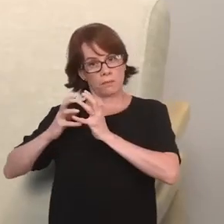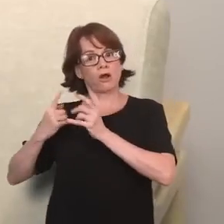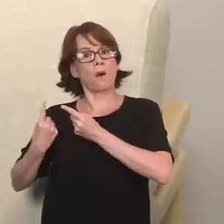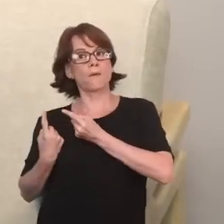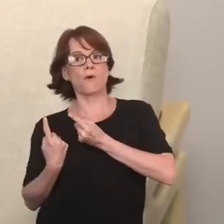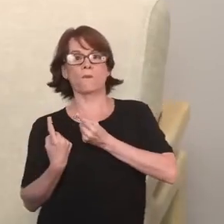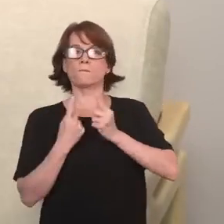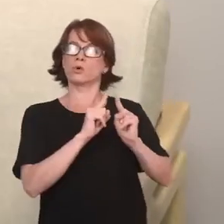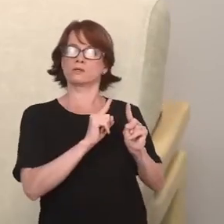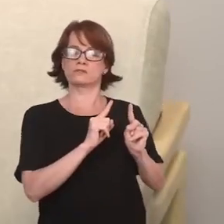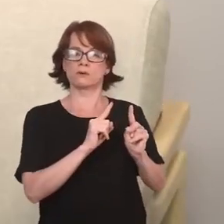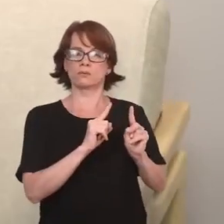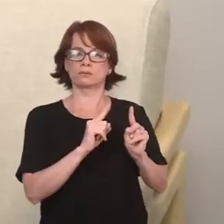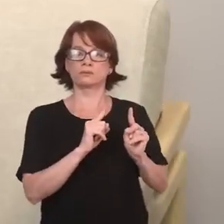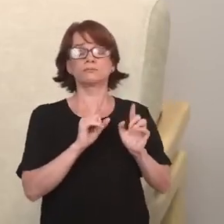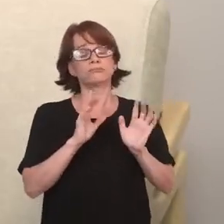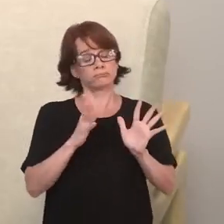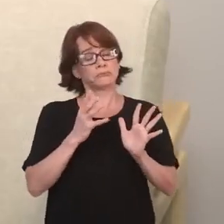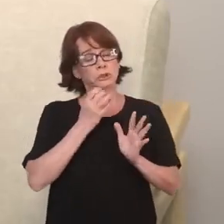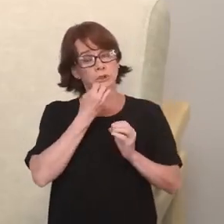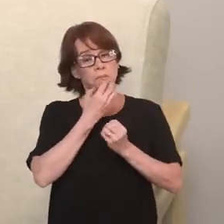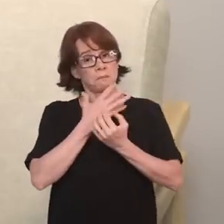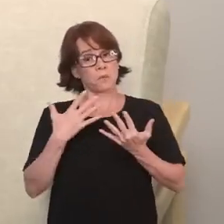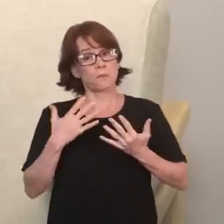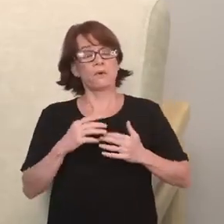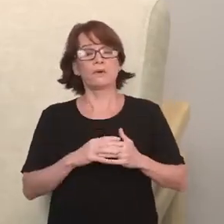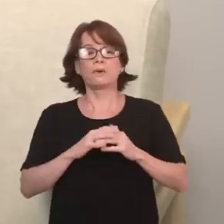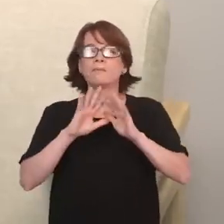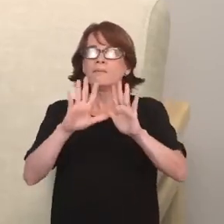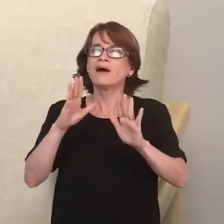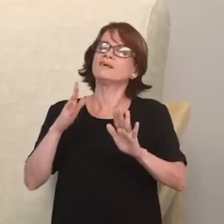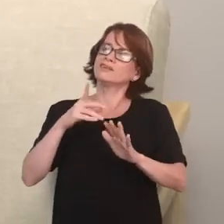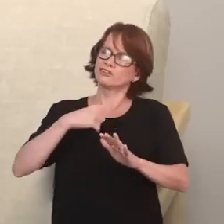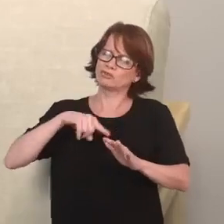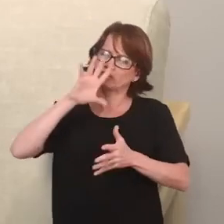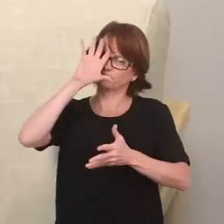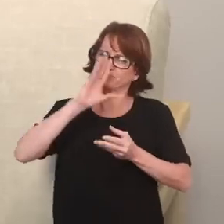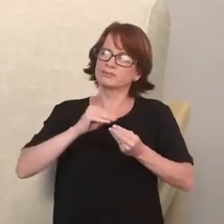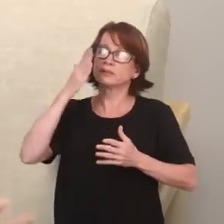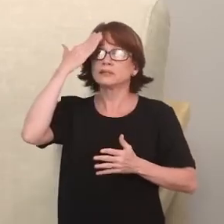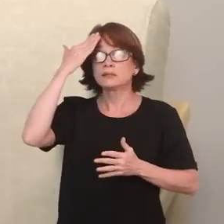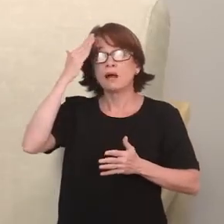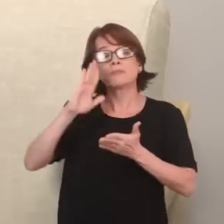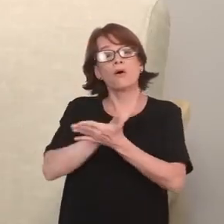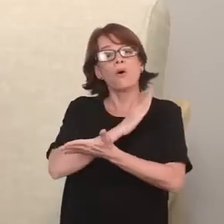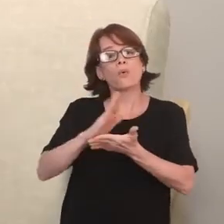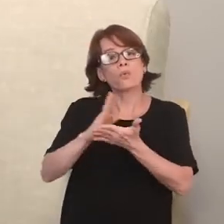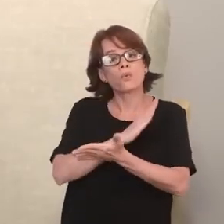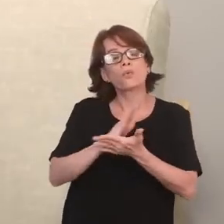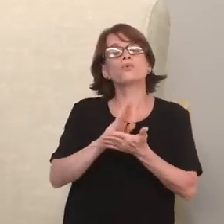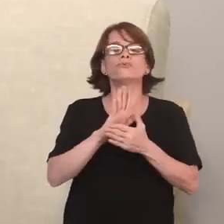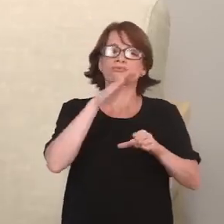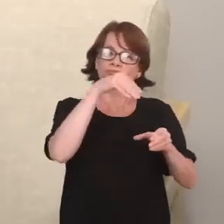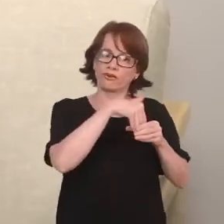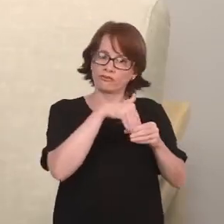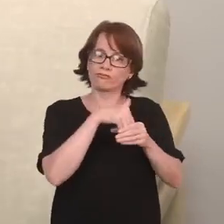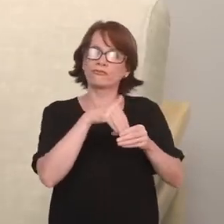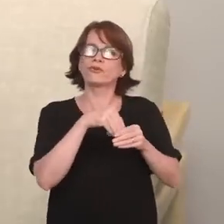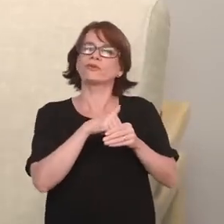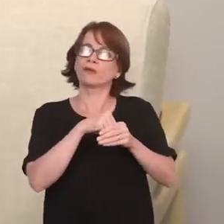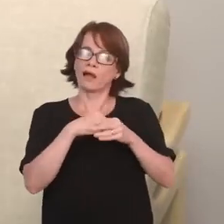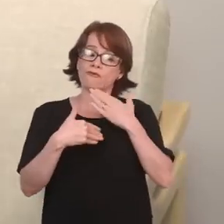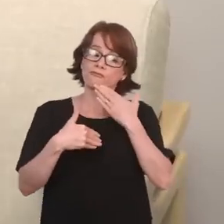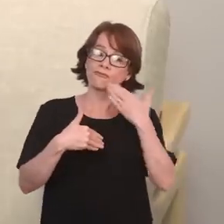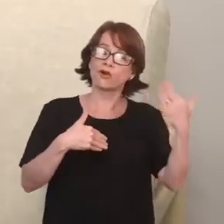muito bom. Agora, tem alguns, a gente já sabe que tem alguns que, inclusive, vão votar com o governo do Lula.